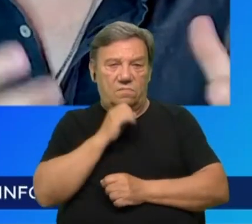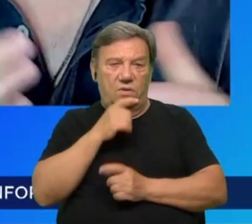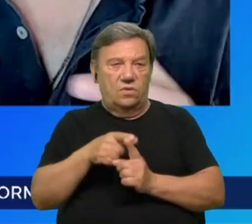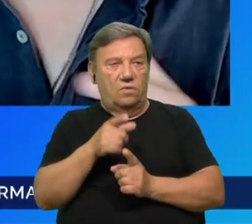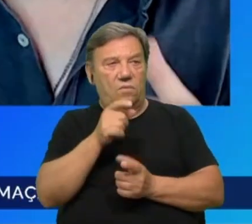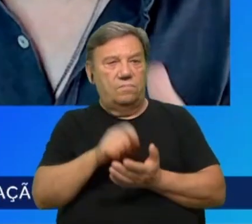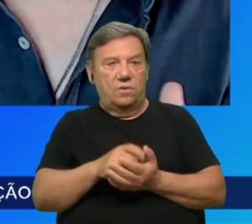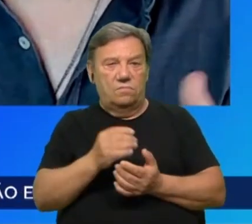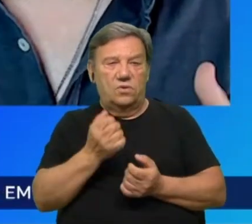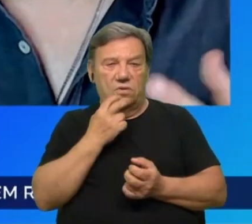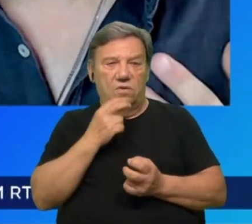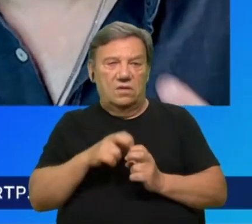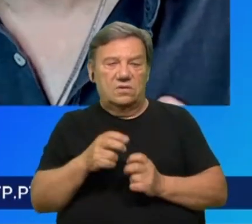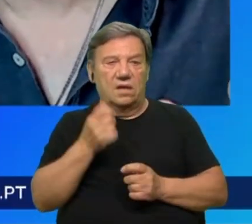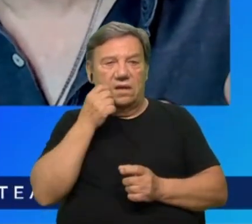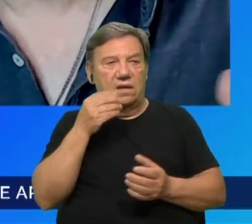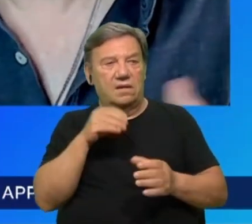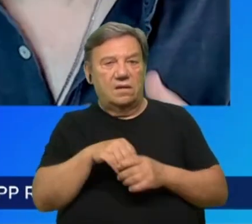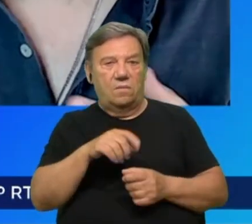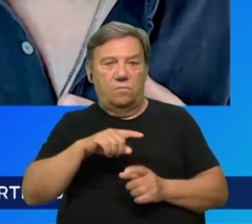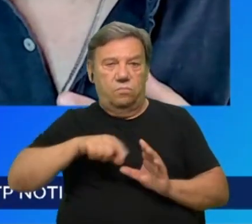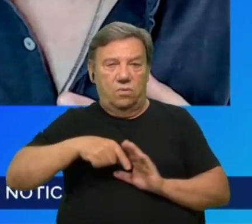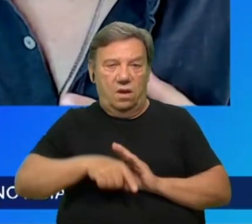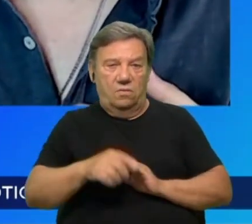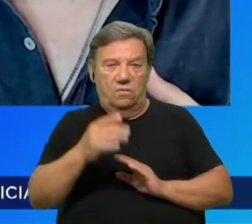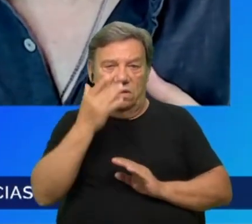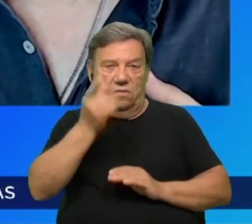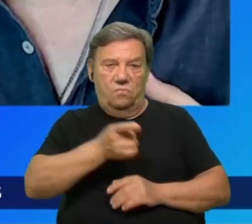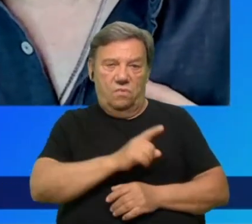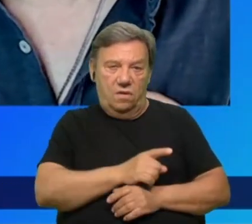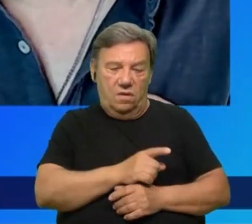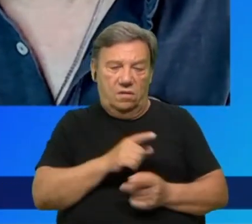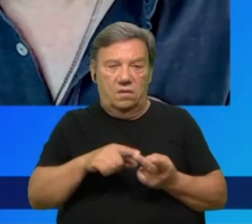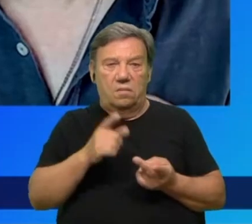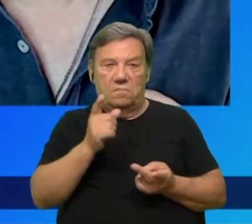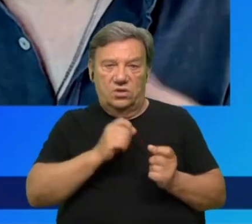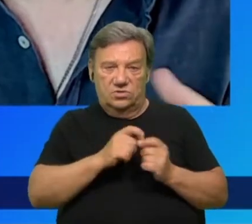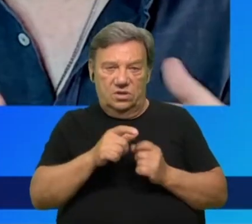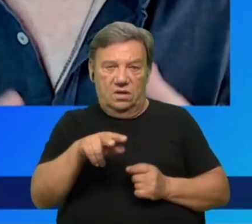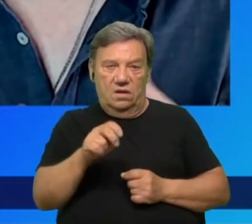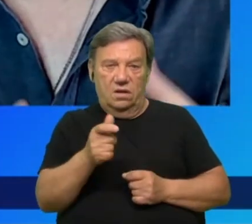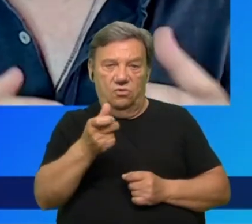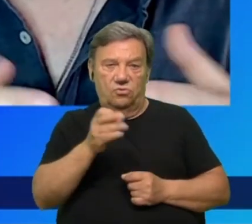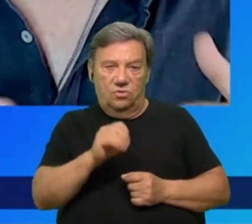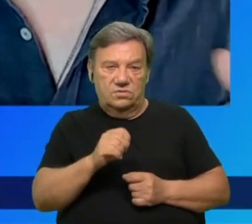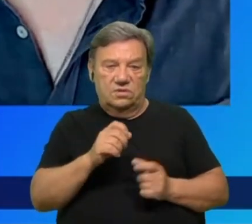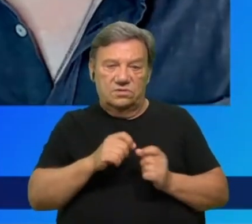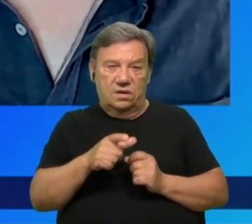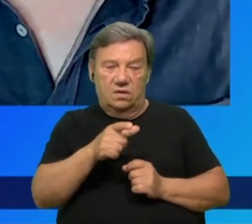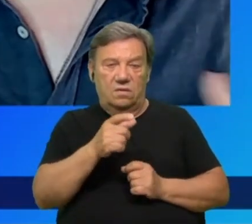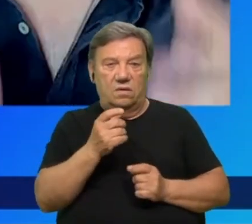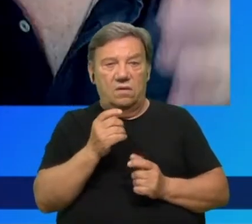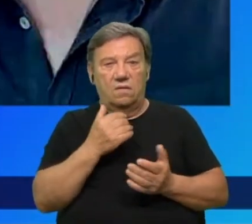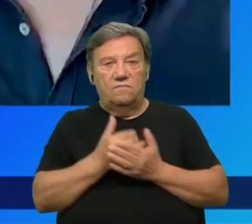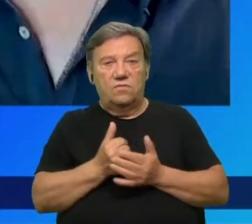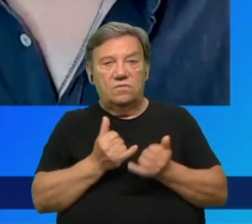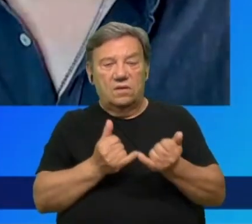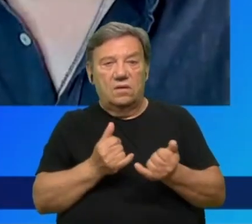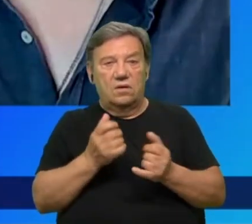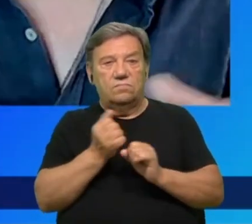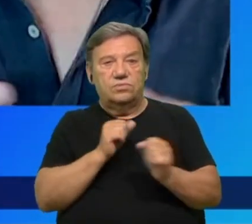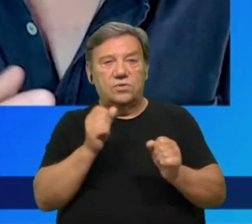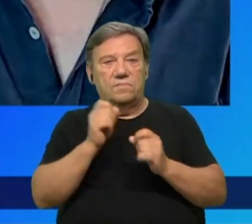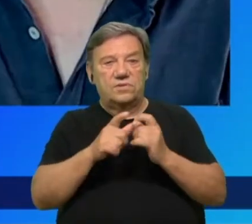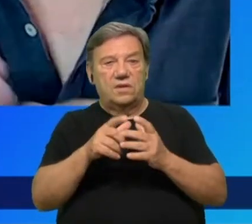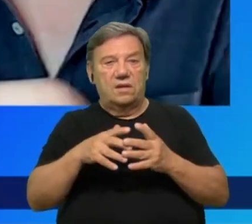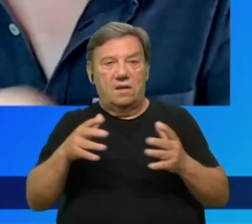energético. Quem é que se encaixa aí? Buraco negro não é? Será que é uma estrela de neutrões? A estrela de neutrões é o fruto da explosão de uma estrela